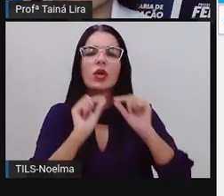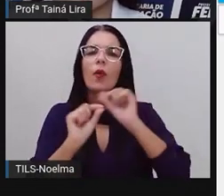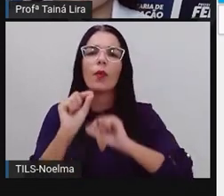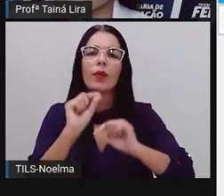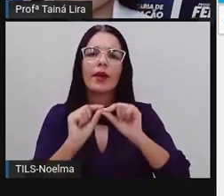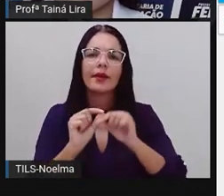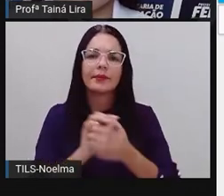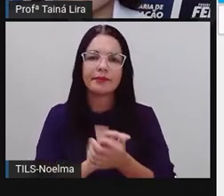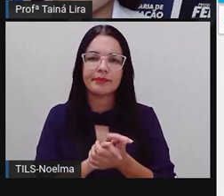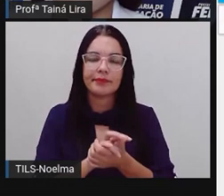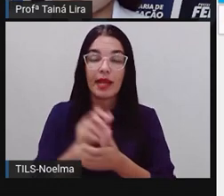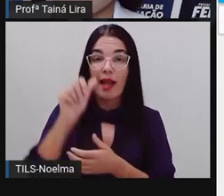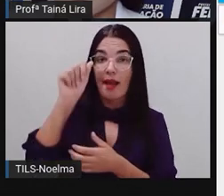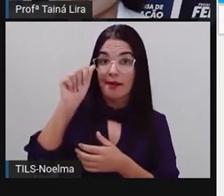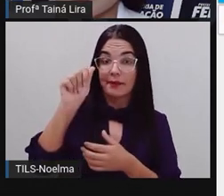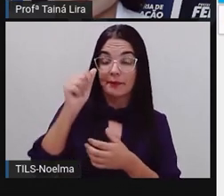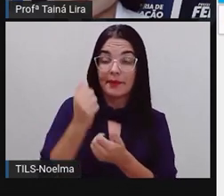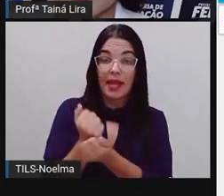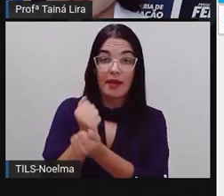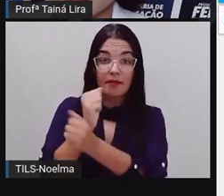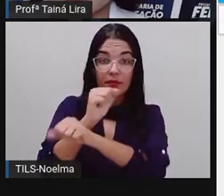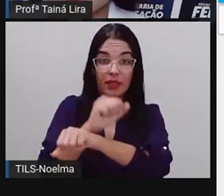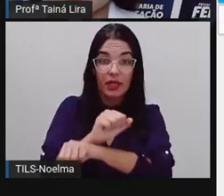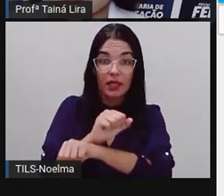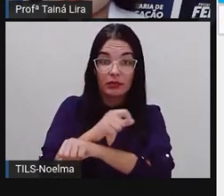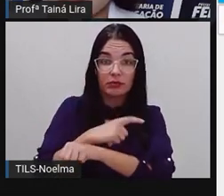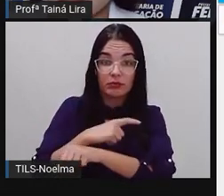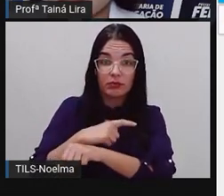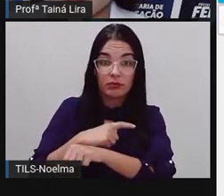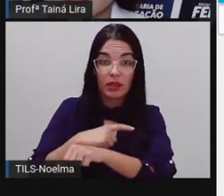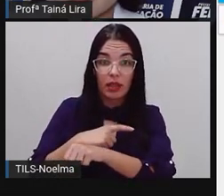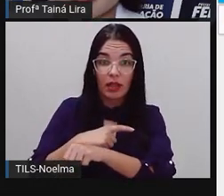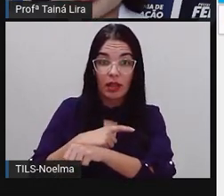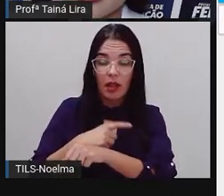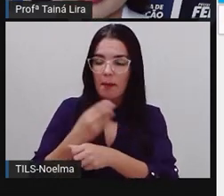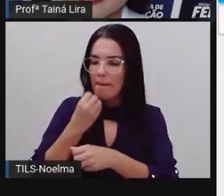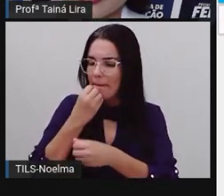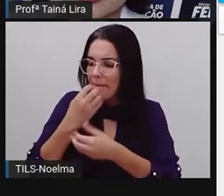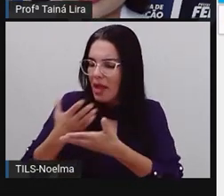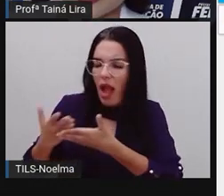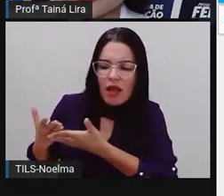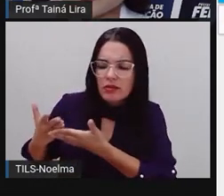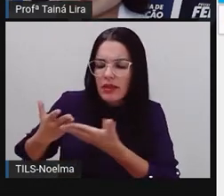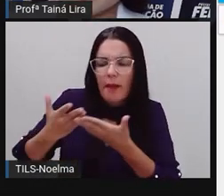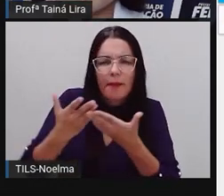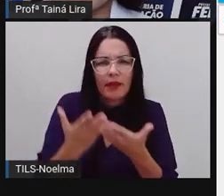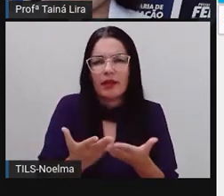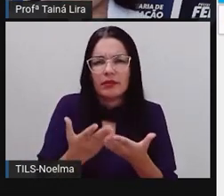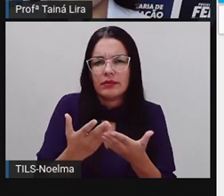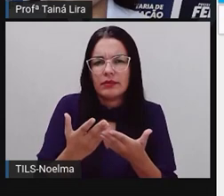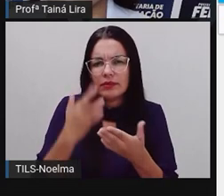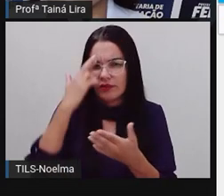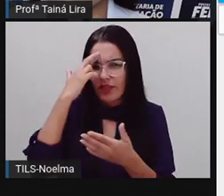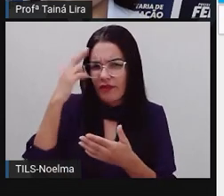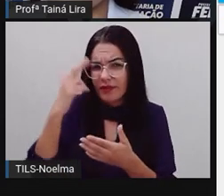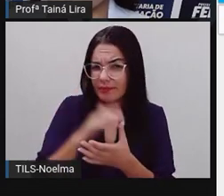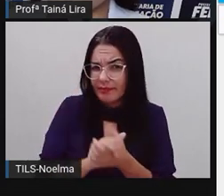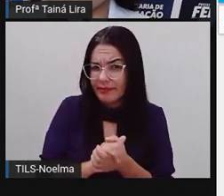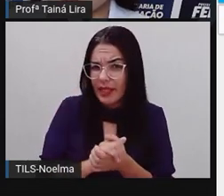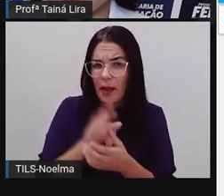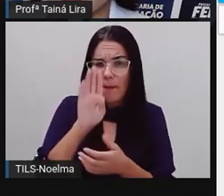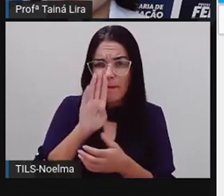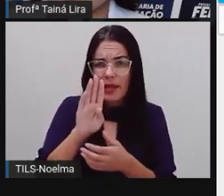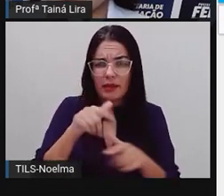que os africanos escravizados recebiam eram bem recebidos na casa do senhor é eles